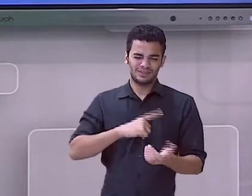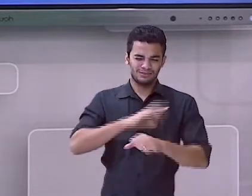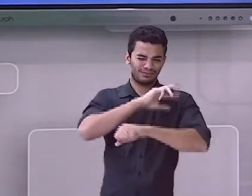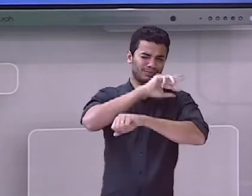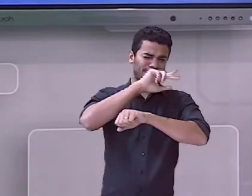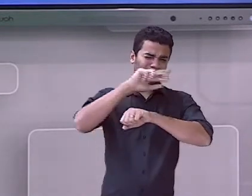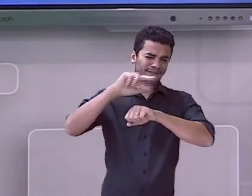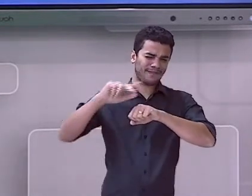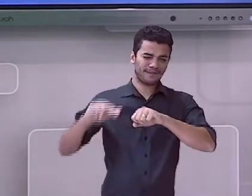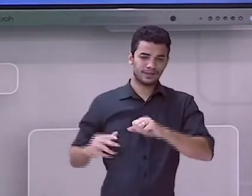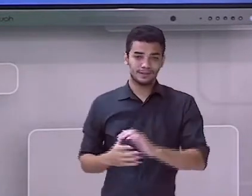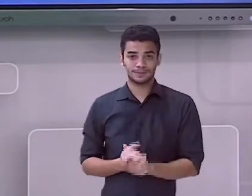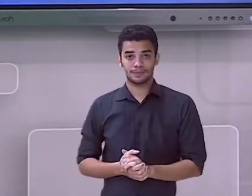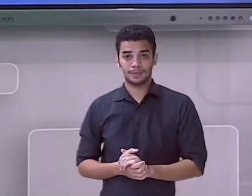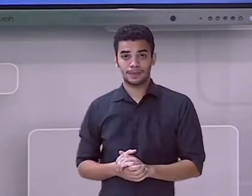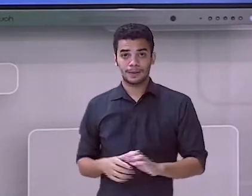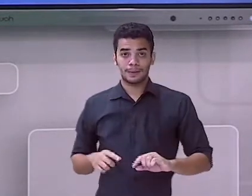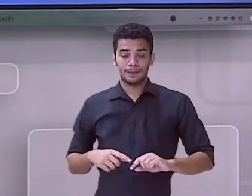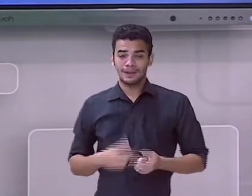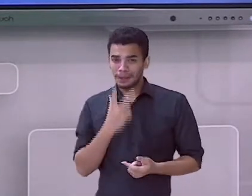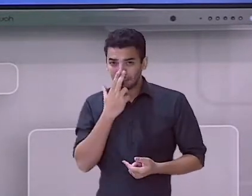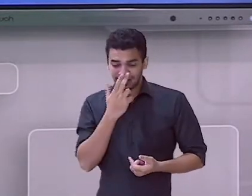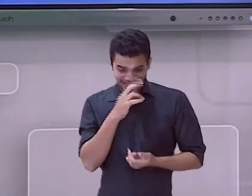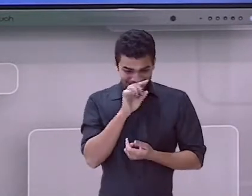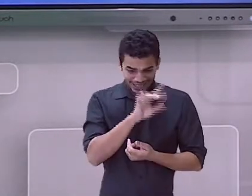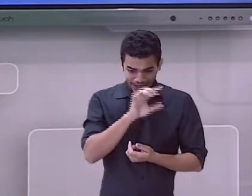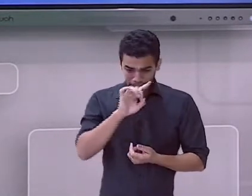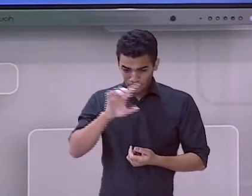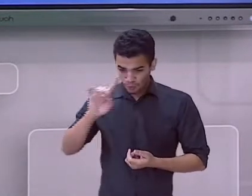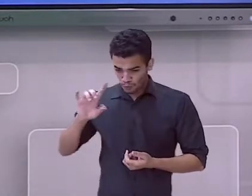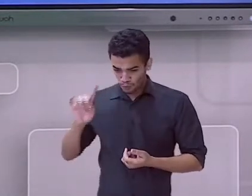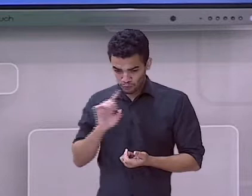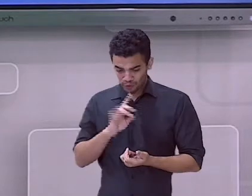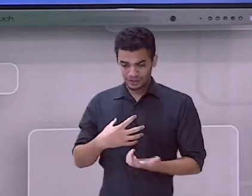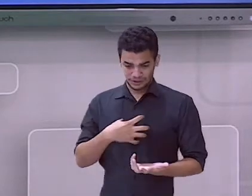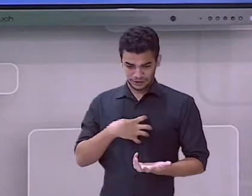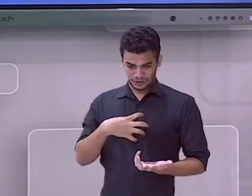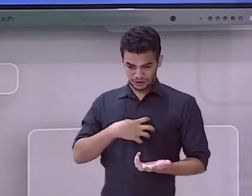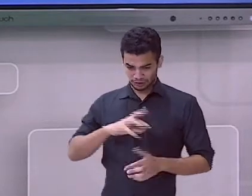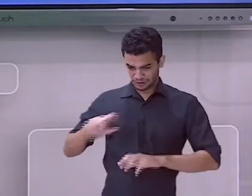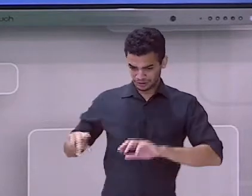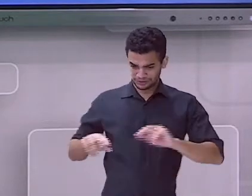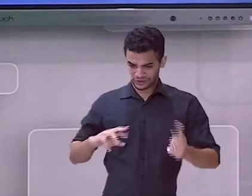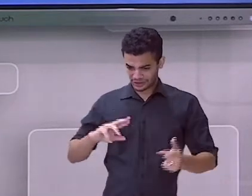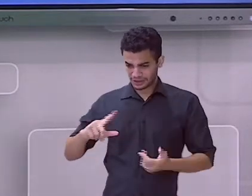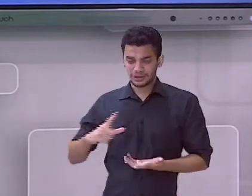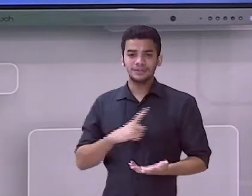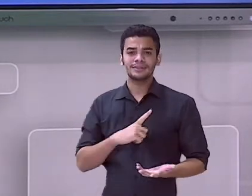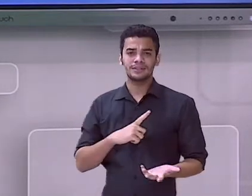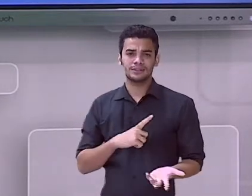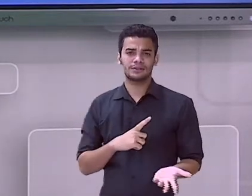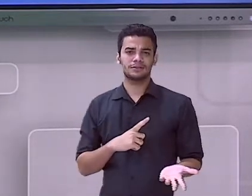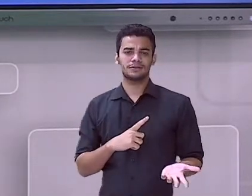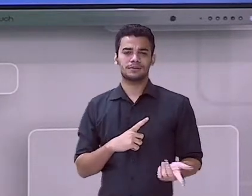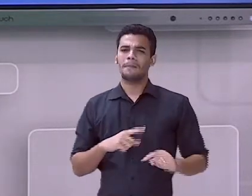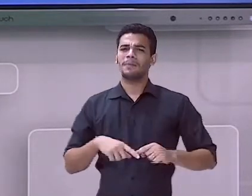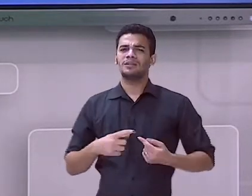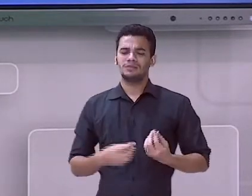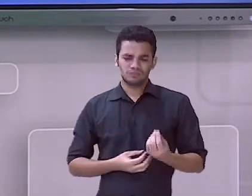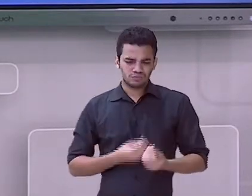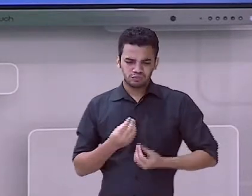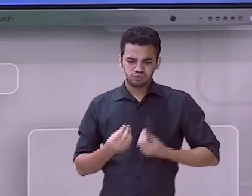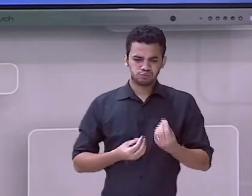disse. E cada um parece ser mais diferente do que o outro, um do outro, né? E aí? Como será